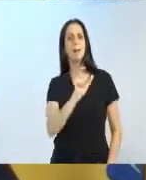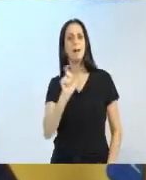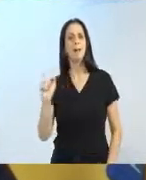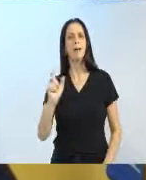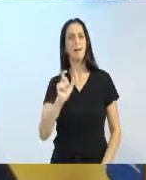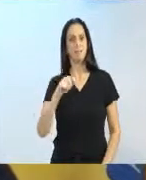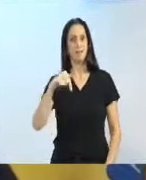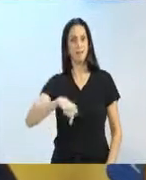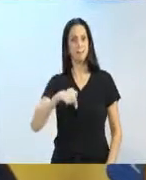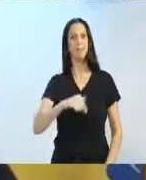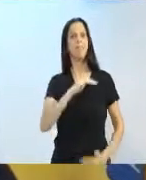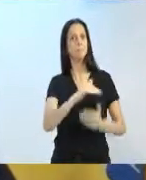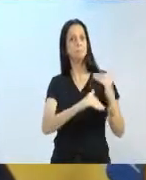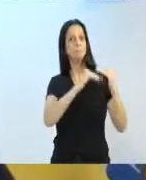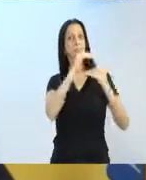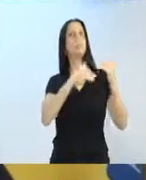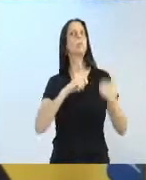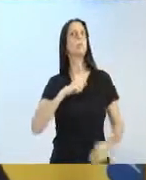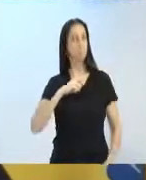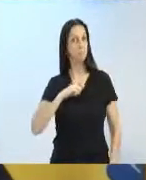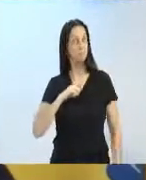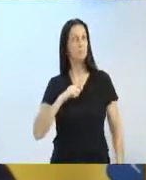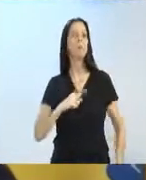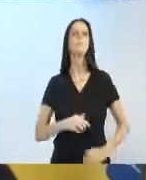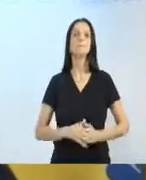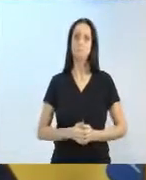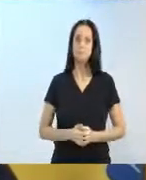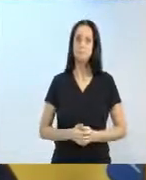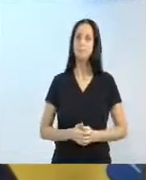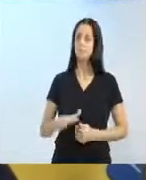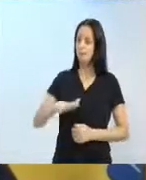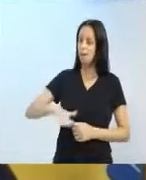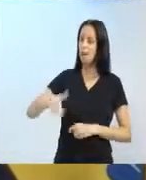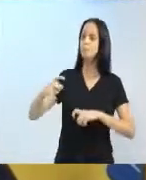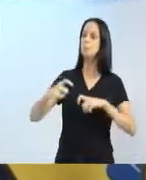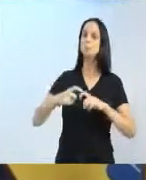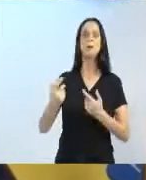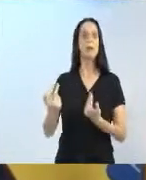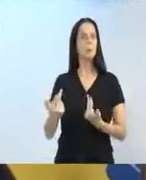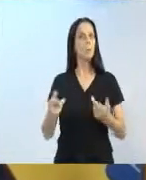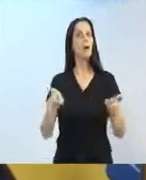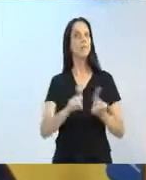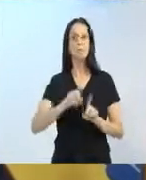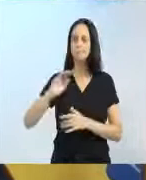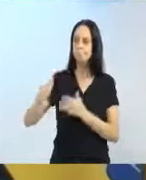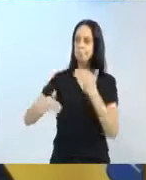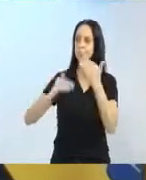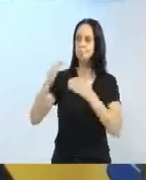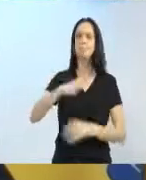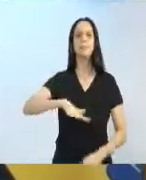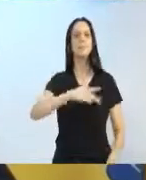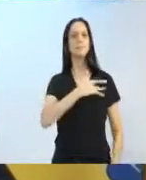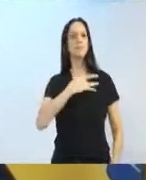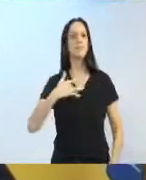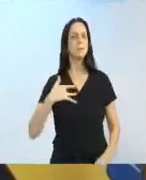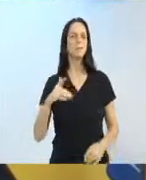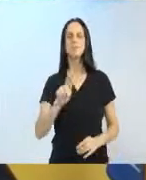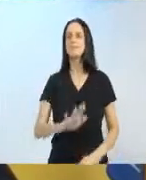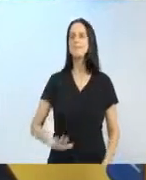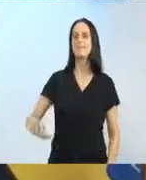mora aqui. E o progresso mora aqui também na medicina, né? Na medicina, na saúde como um todo,